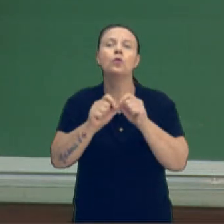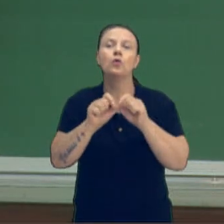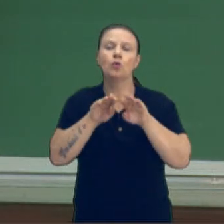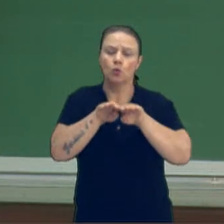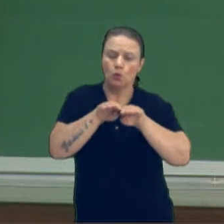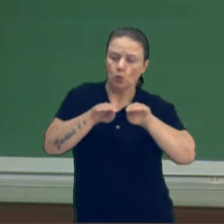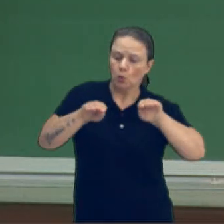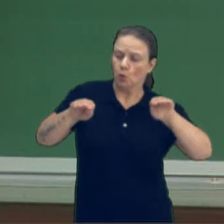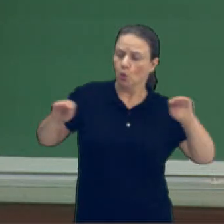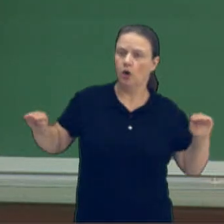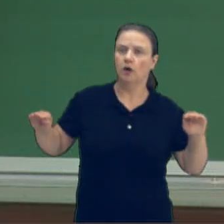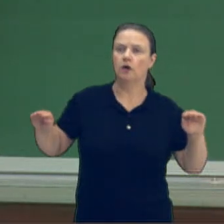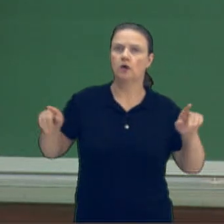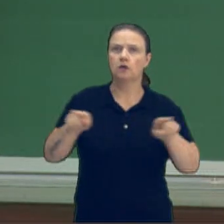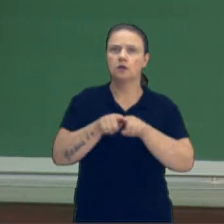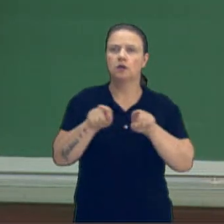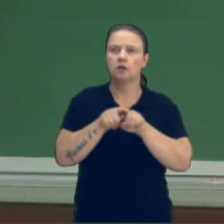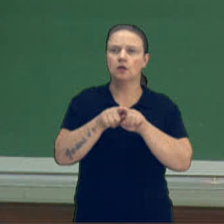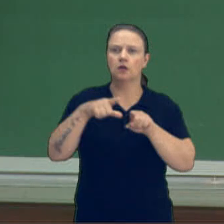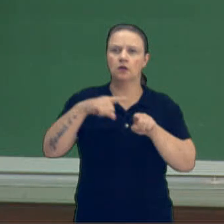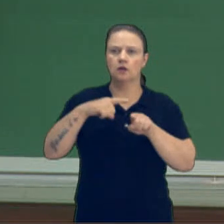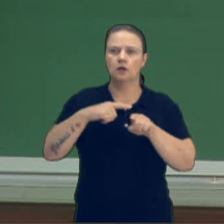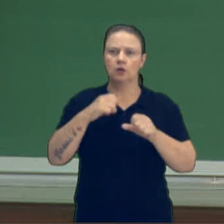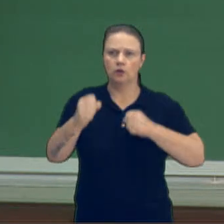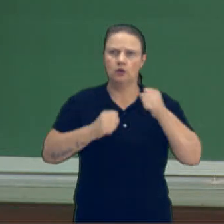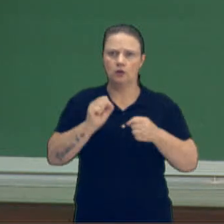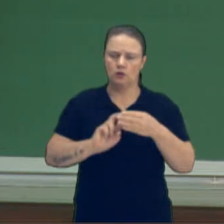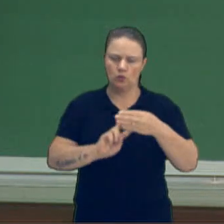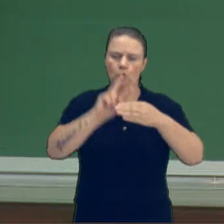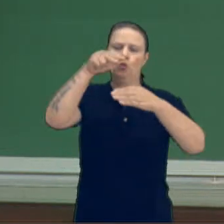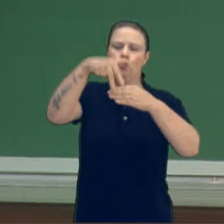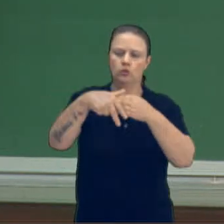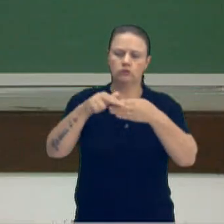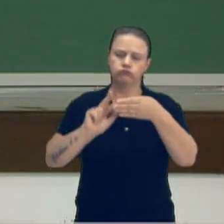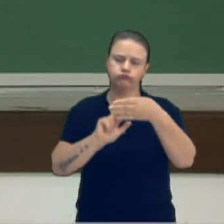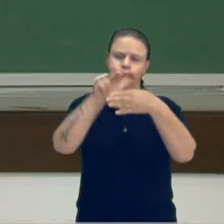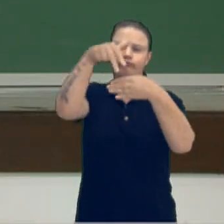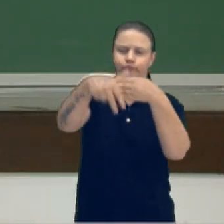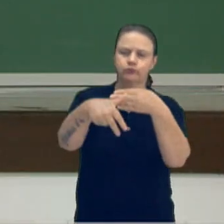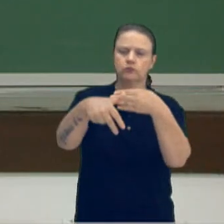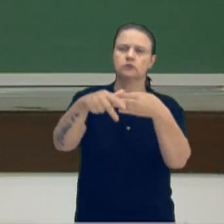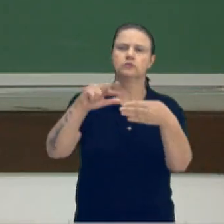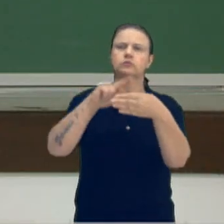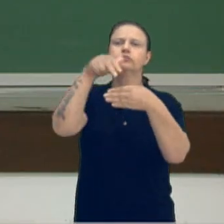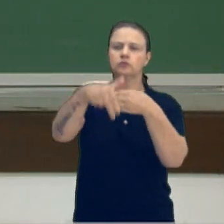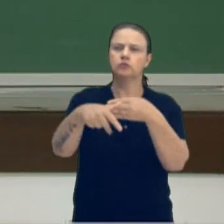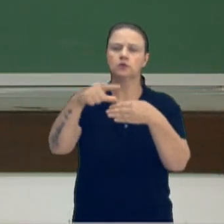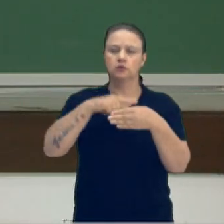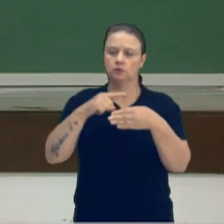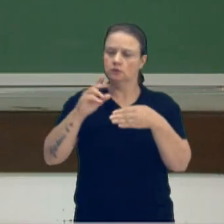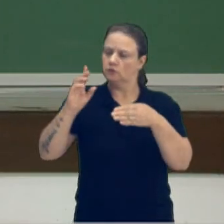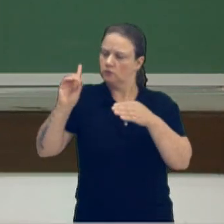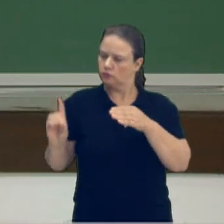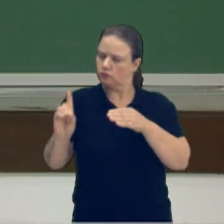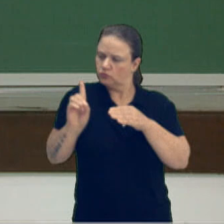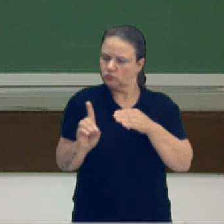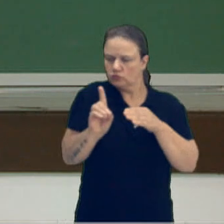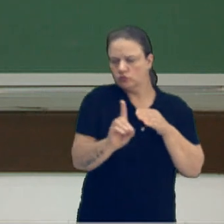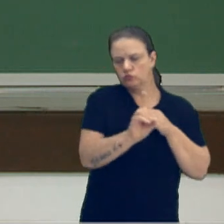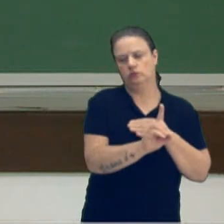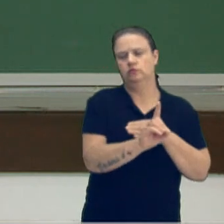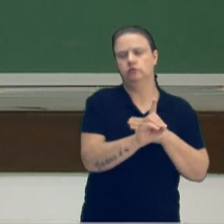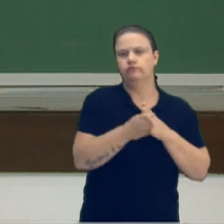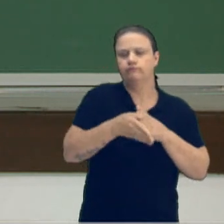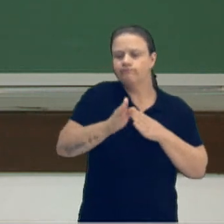as corridas de obstáculo, as corridas de distância? Os atletas vão sendo posicionados em cada uma das raias, tá certo?